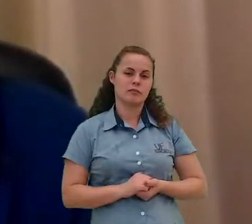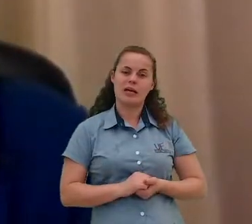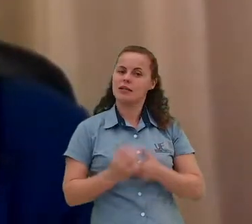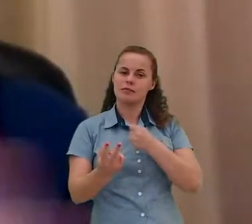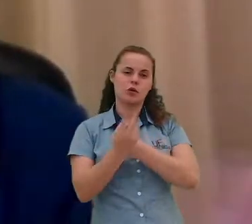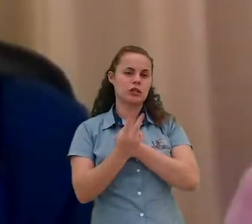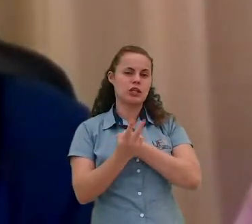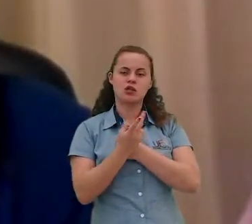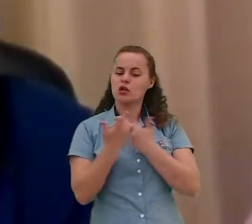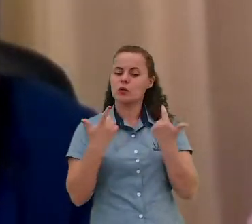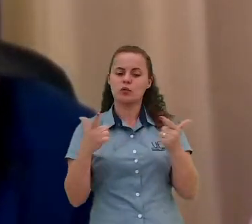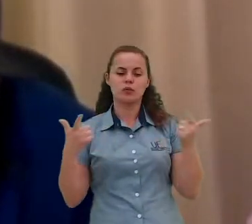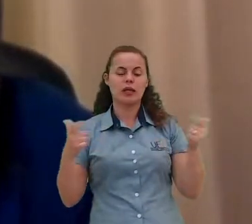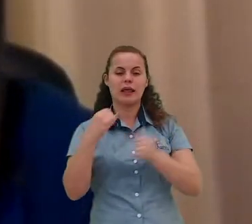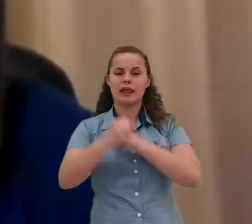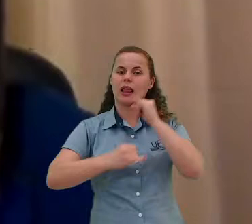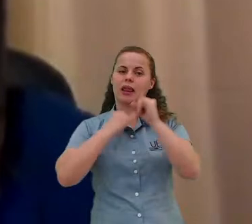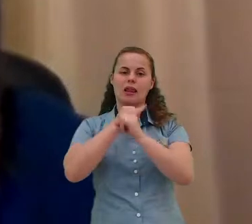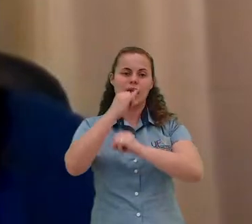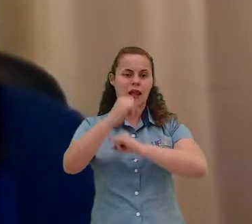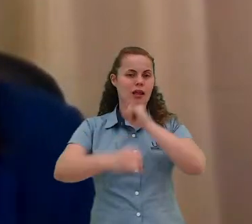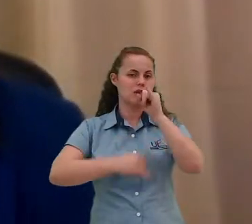proteger. Uma vez na internet,